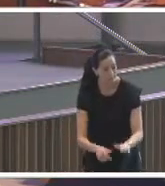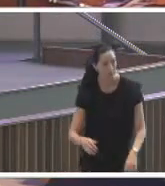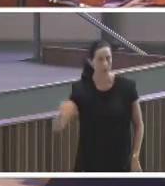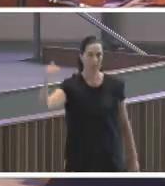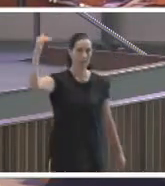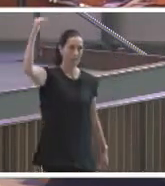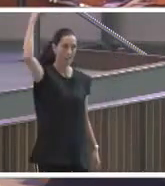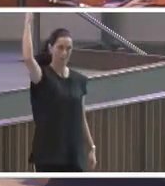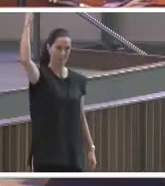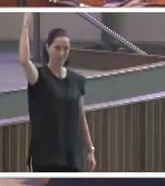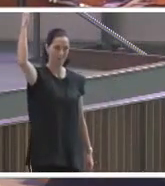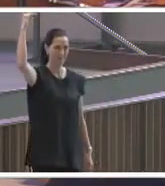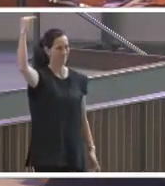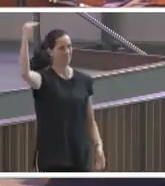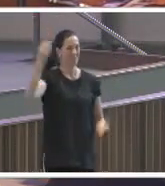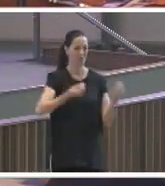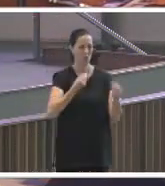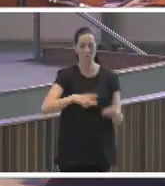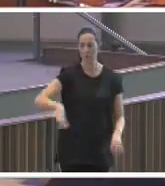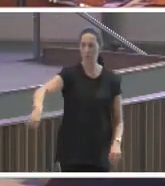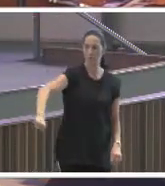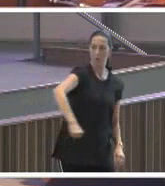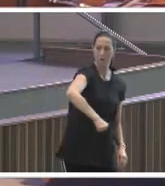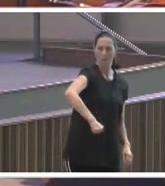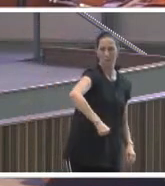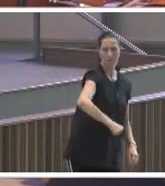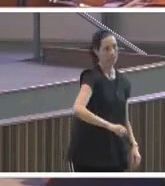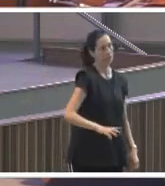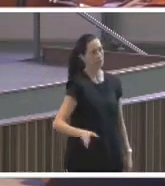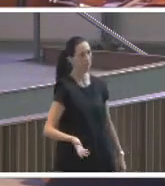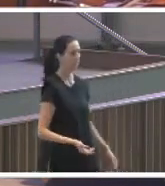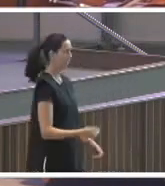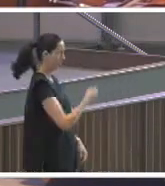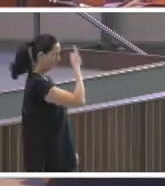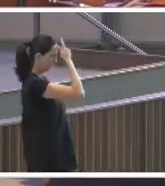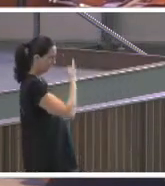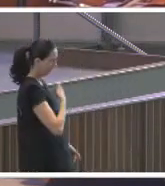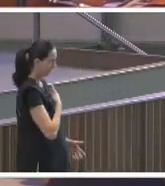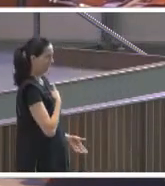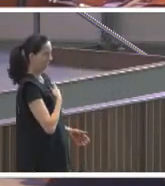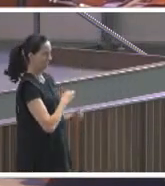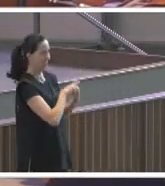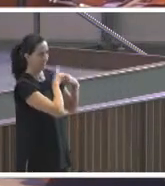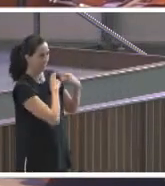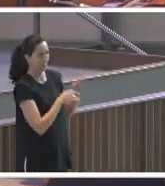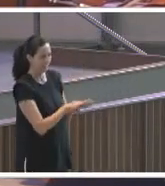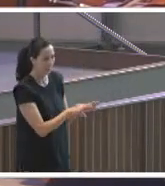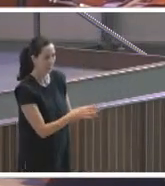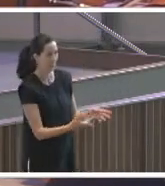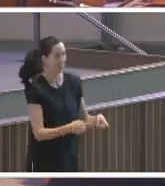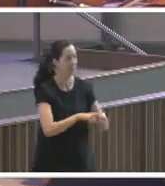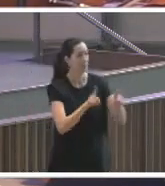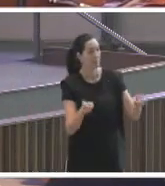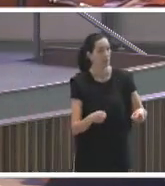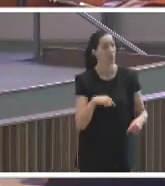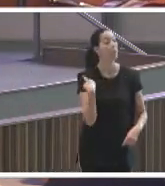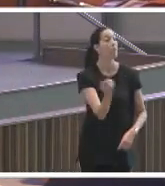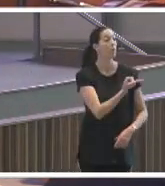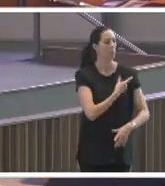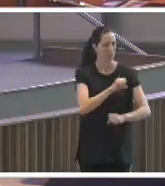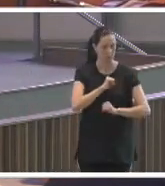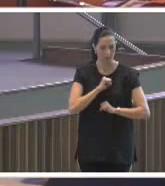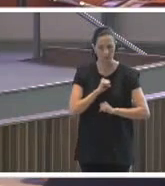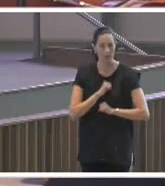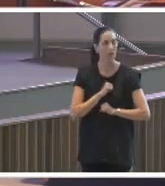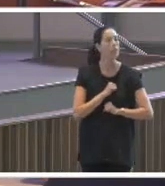adultos, a gente não vai conseguir fazer isso, mas você continua sendo sacerdote. E uma das missões sacerdotais é